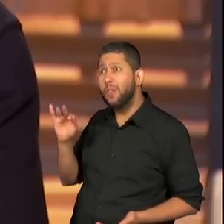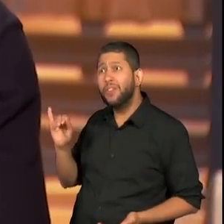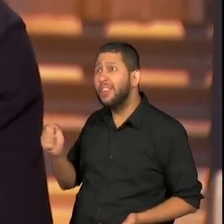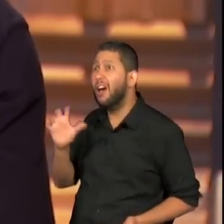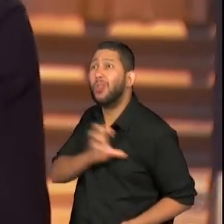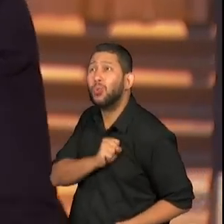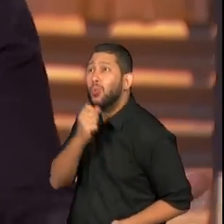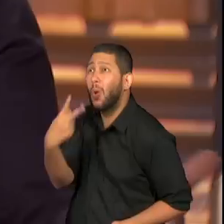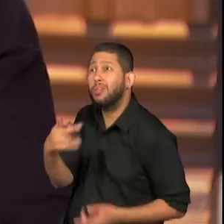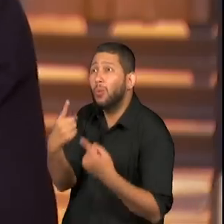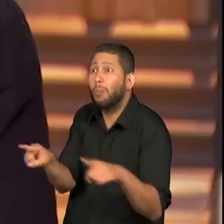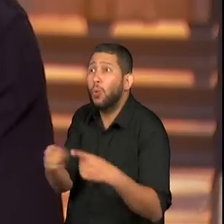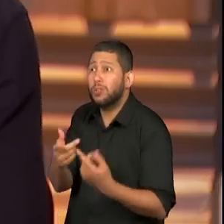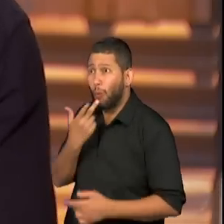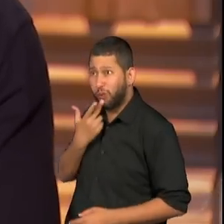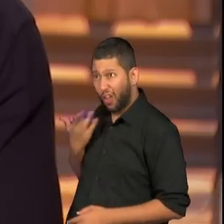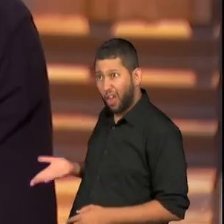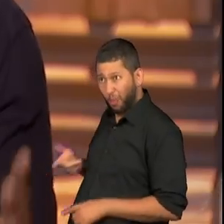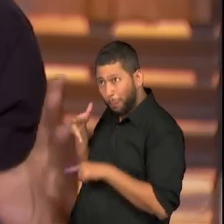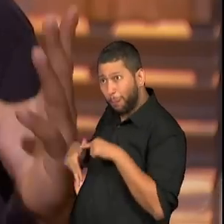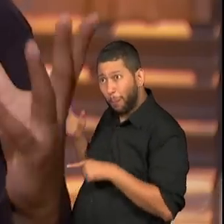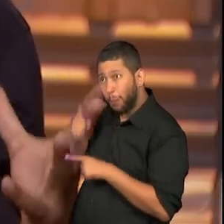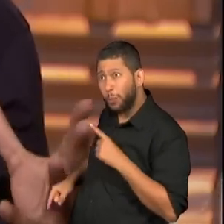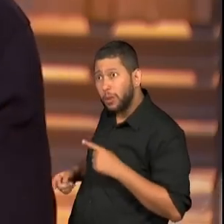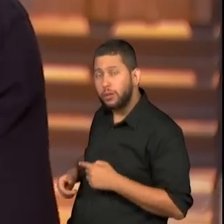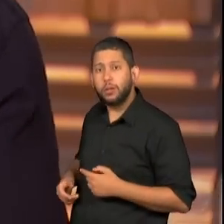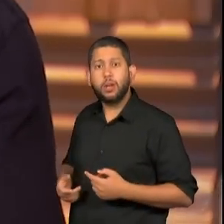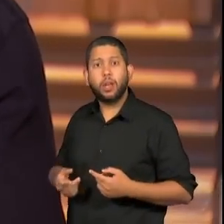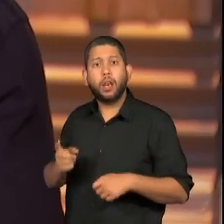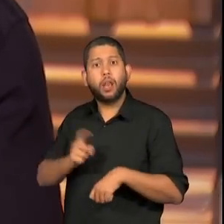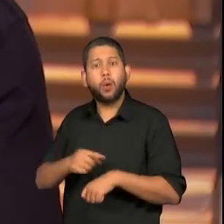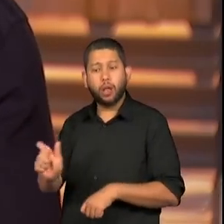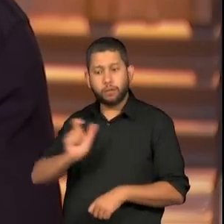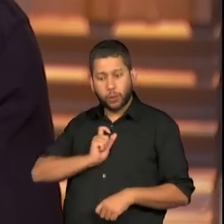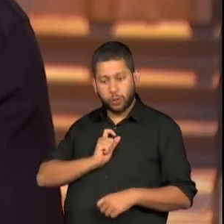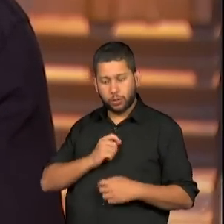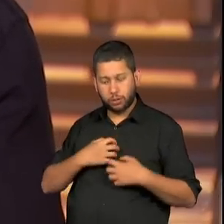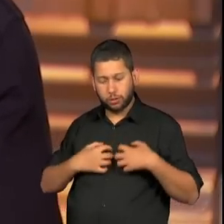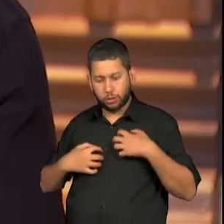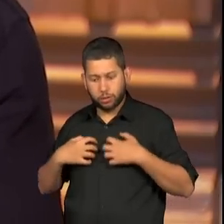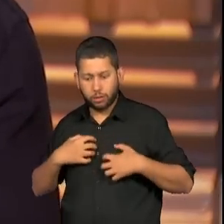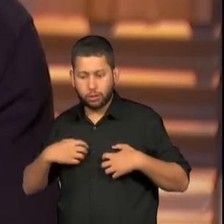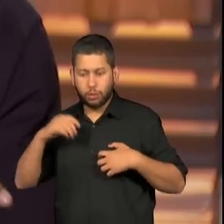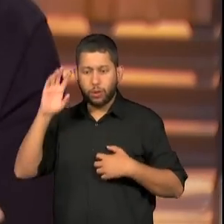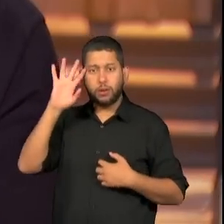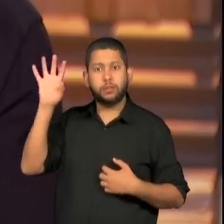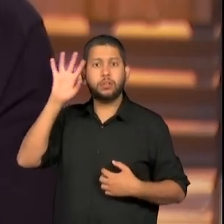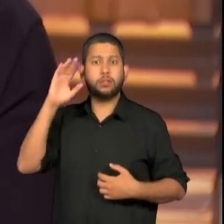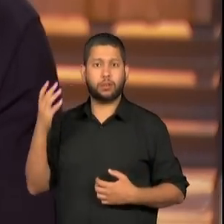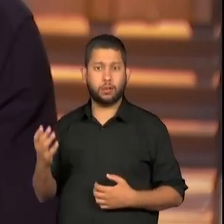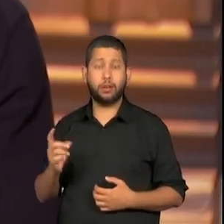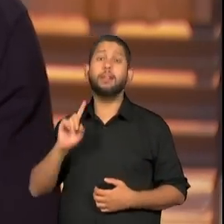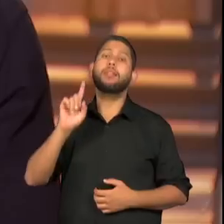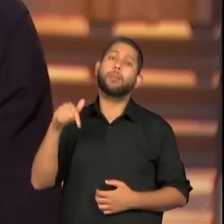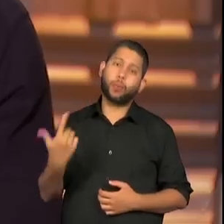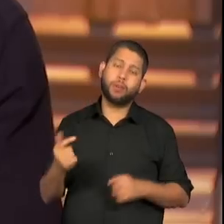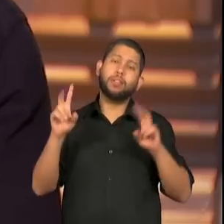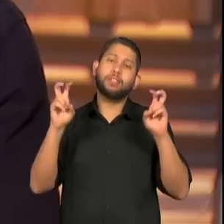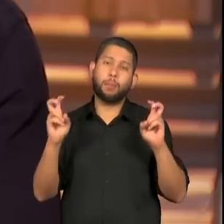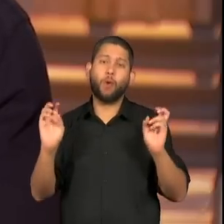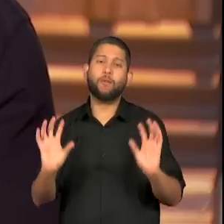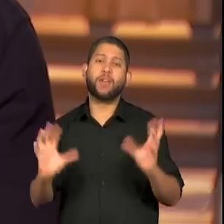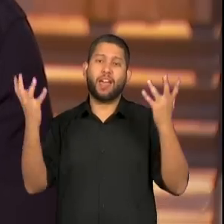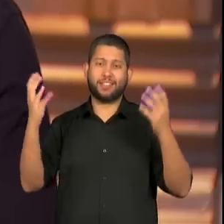música. O que eu vou falar para ela? Eu falei, caraca, isso me causou uma reflexão. E depois, quando eu fiz também festas na Cidade de